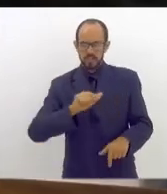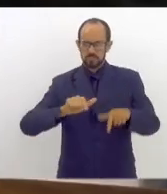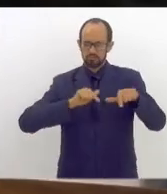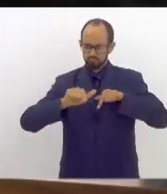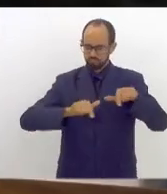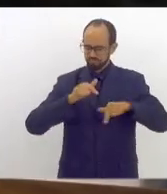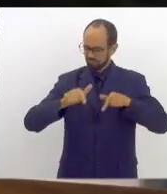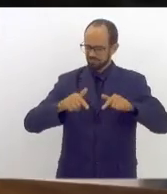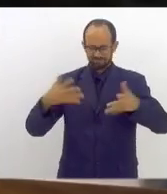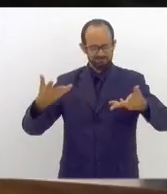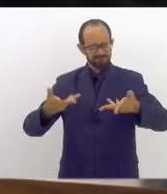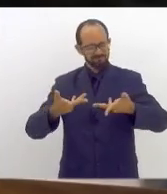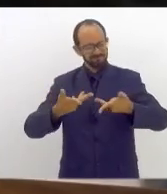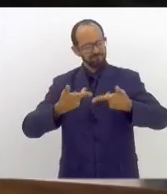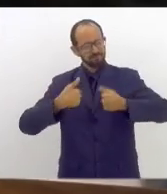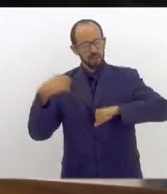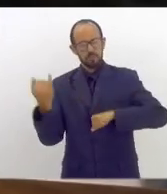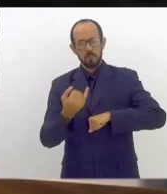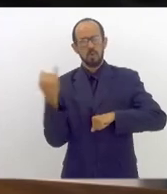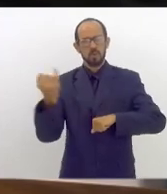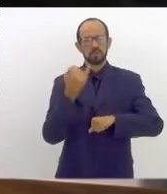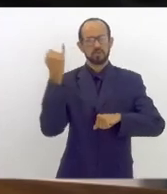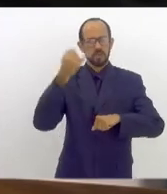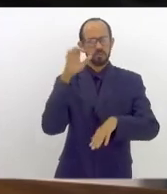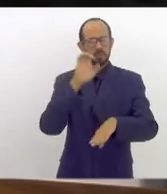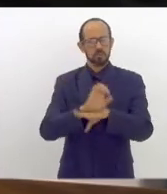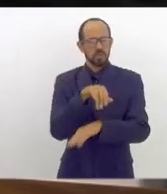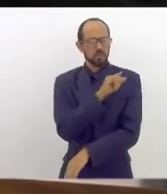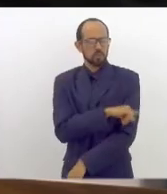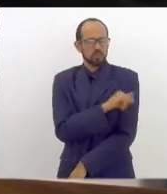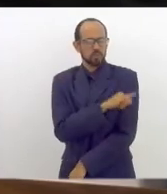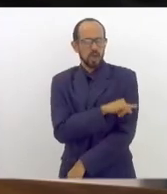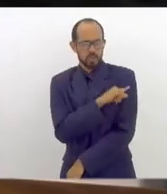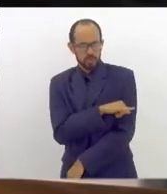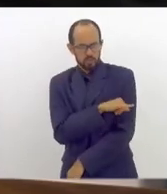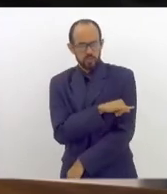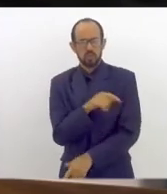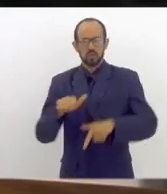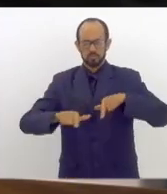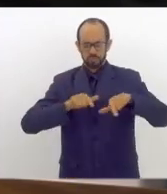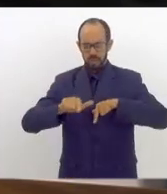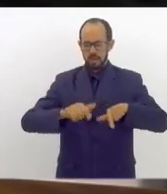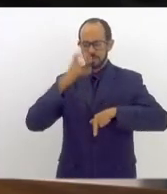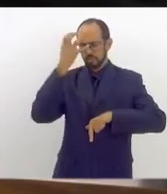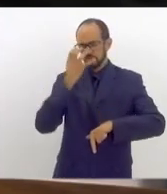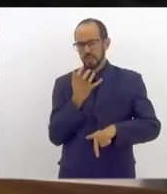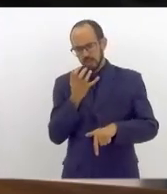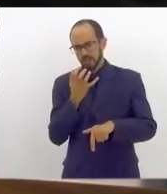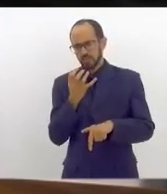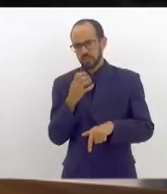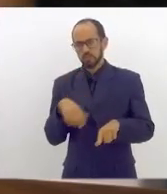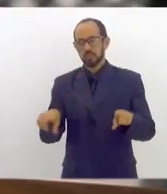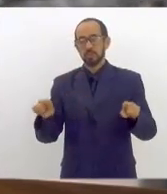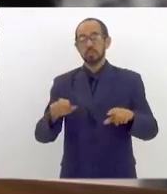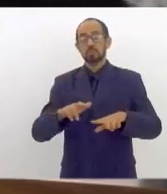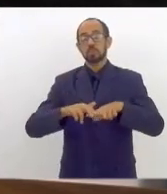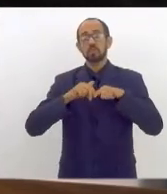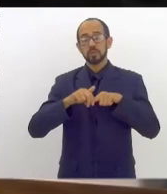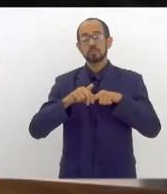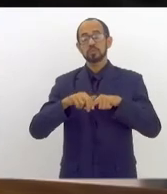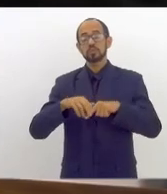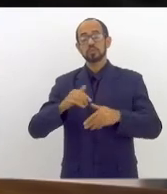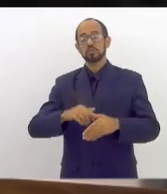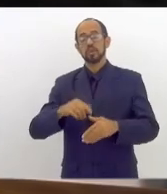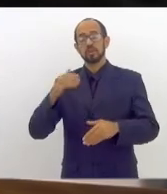de muita importância para esse Estado do Rio de Janeiro trabalho com seriedade e é tanto que foi Eleita